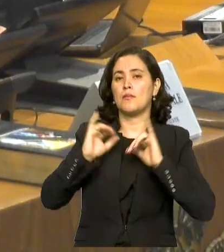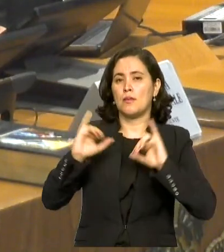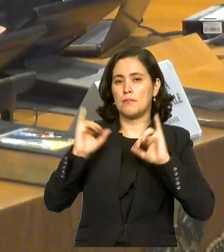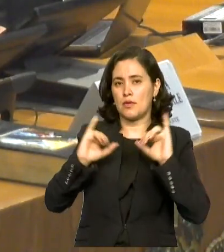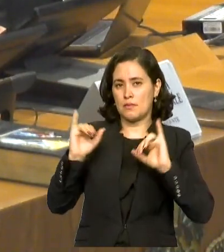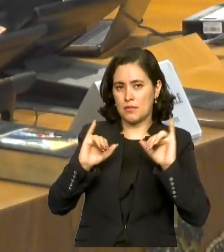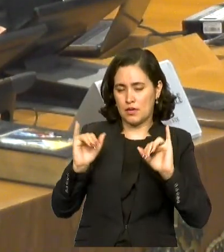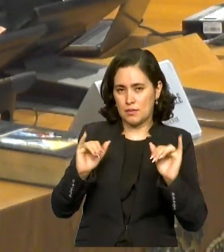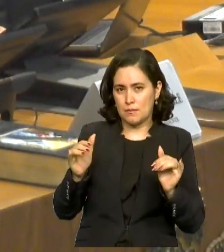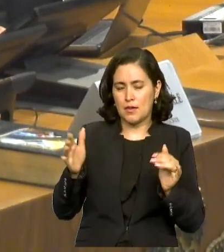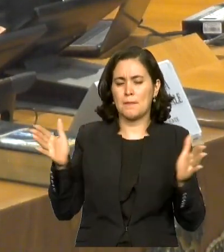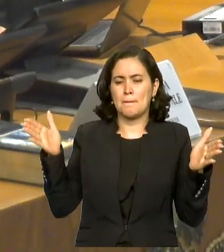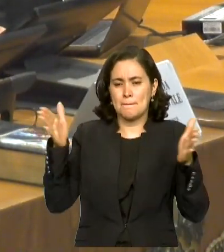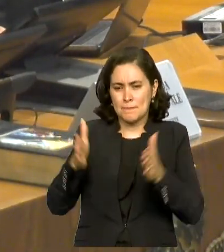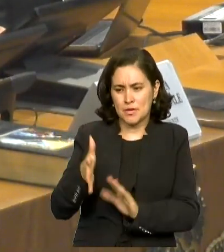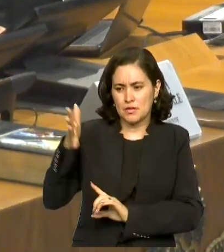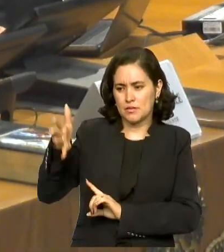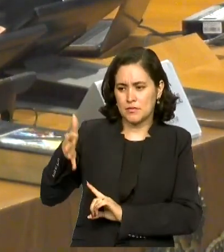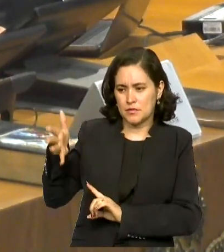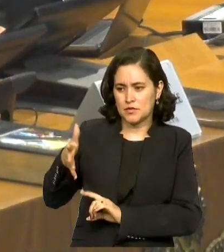Rodrigo Lago, vice-presidente da casa.